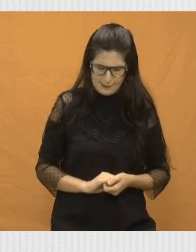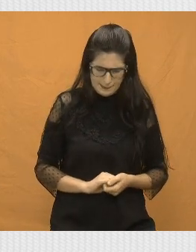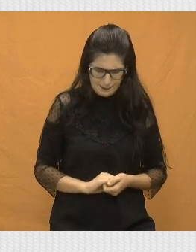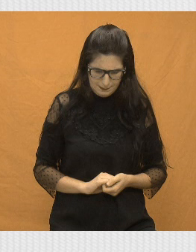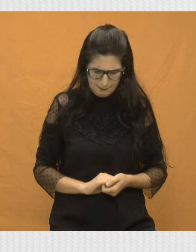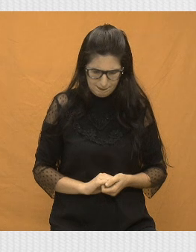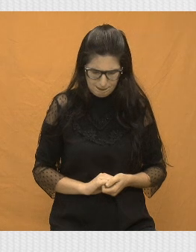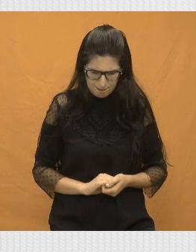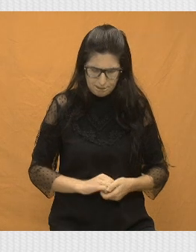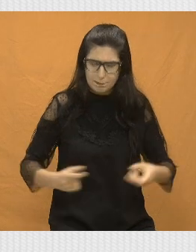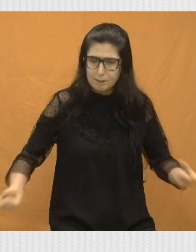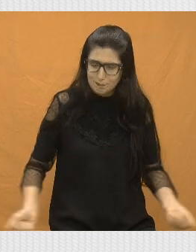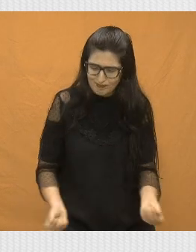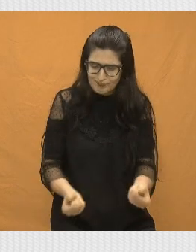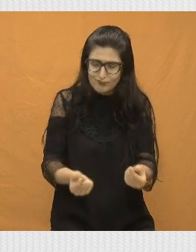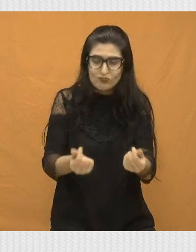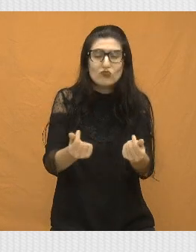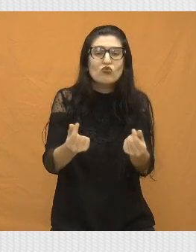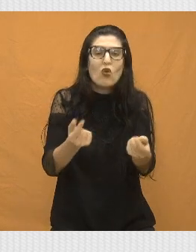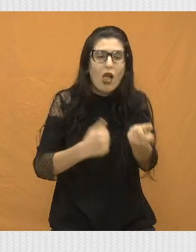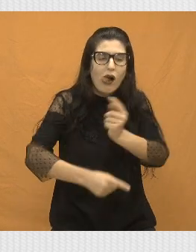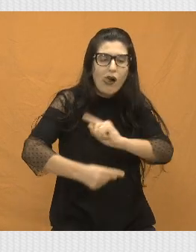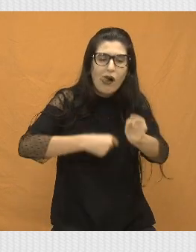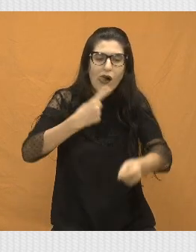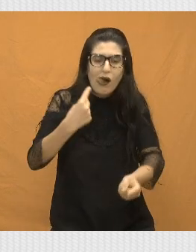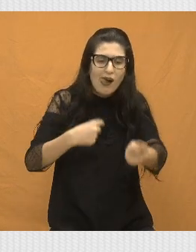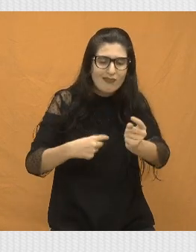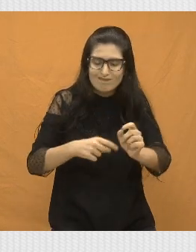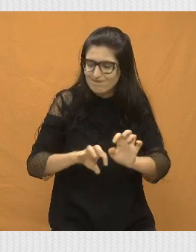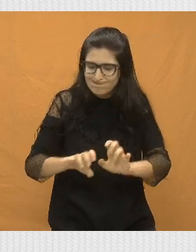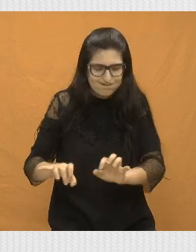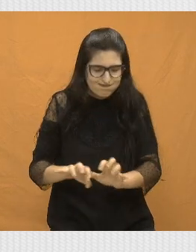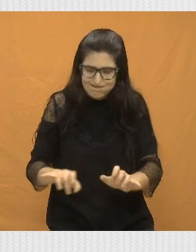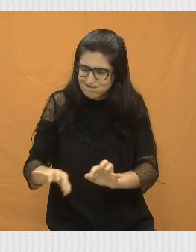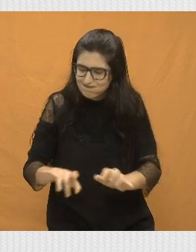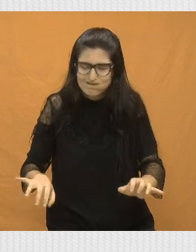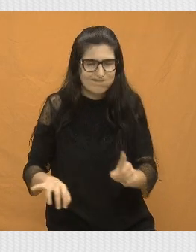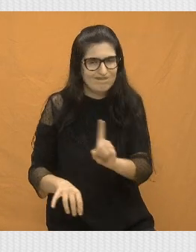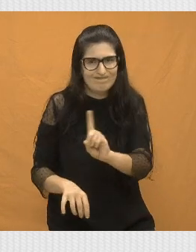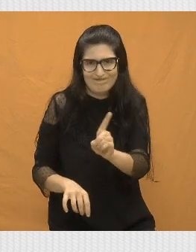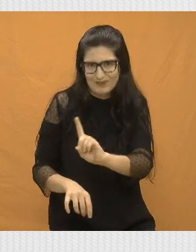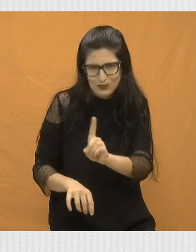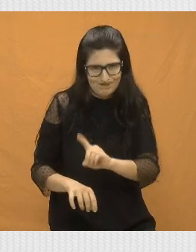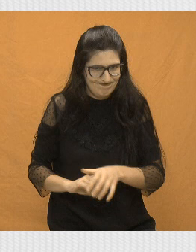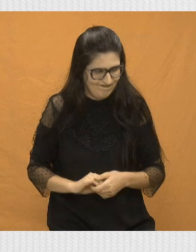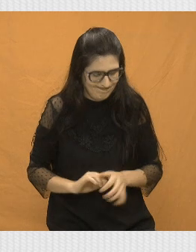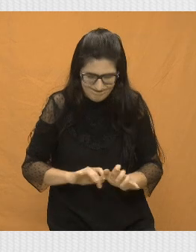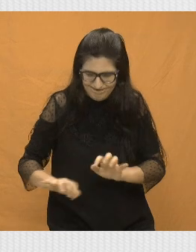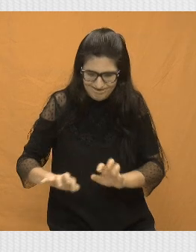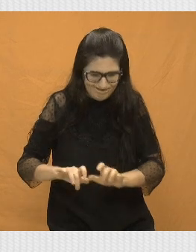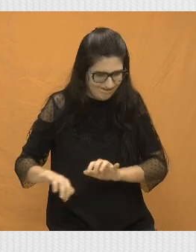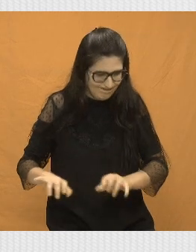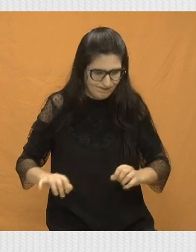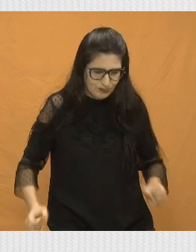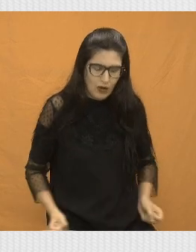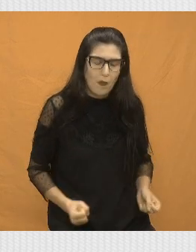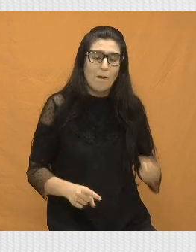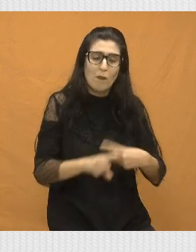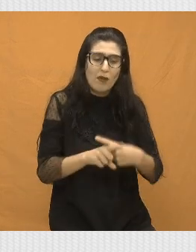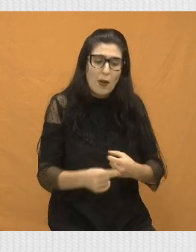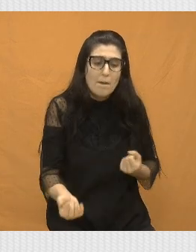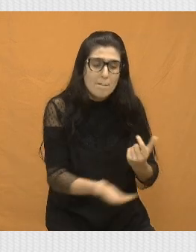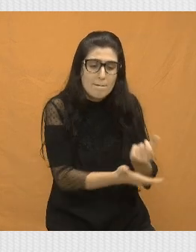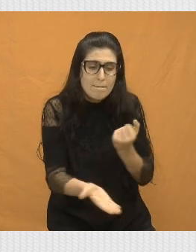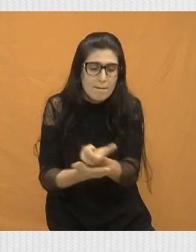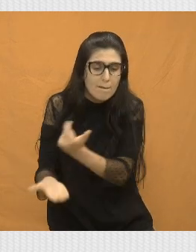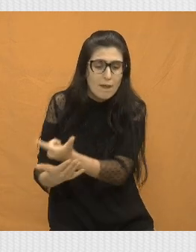as receitas de rentabilidade não estão mais sendo computadas para poder fazer jus ao valor da despesa de pessoal. Então,